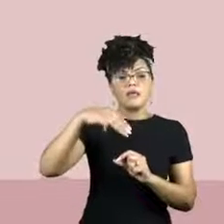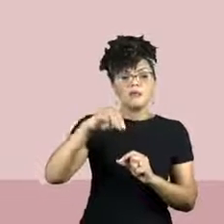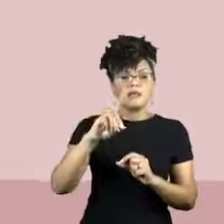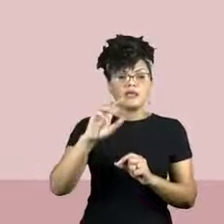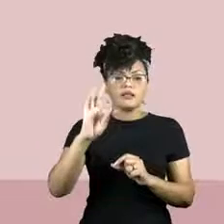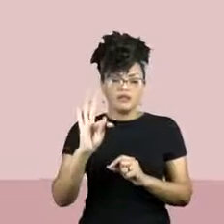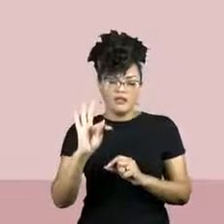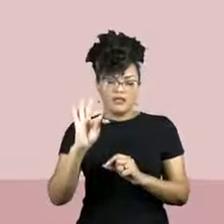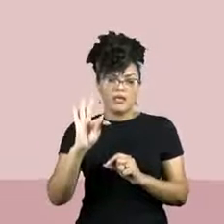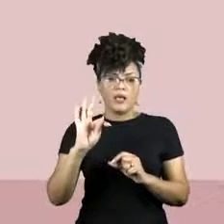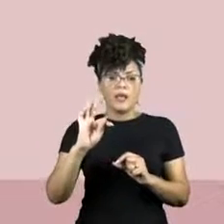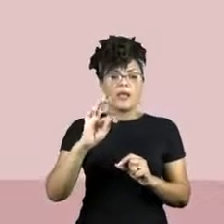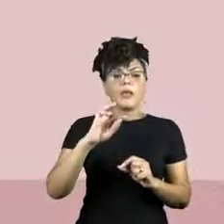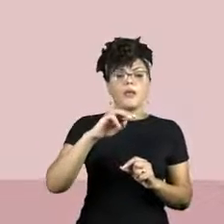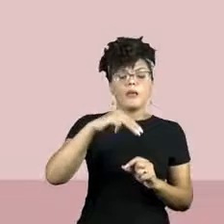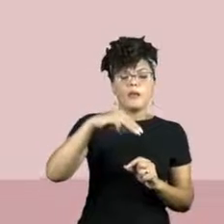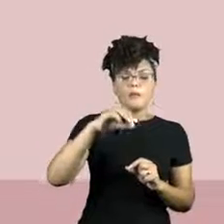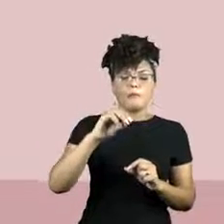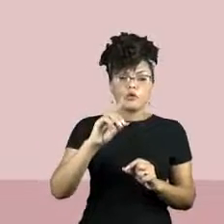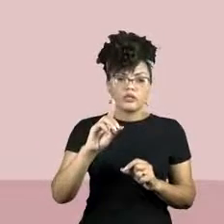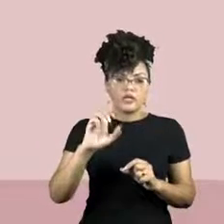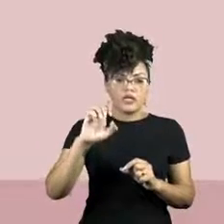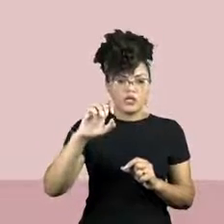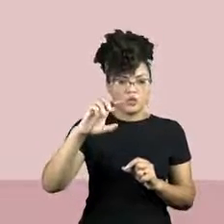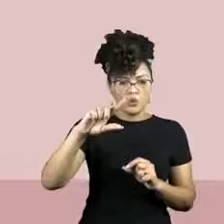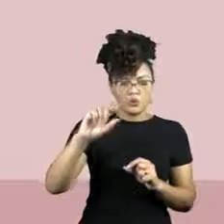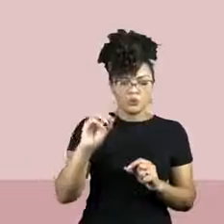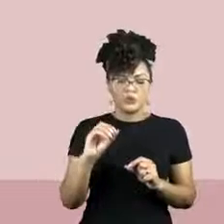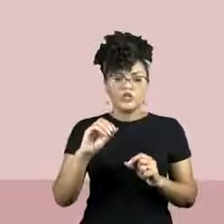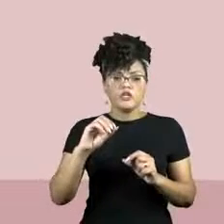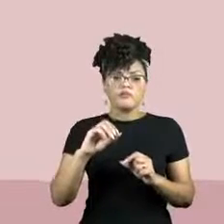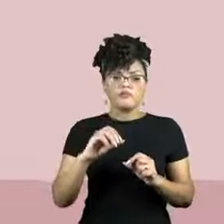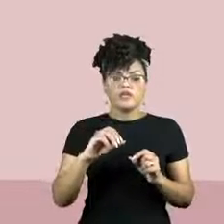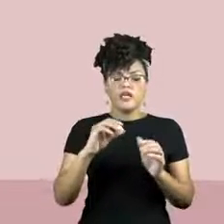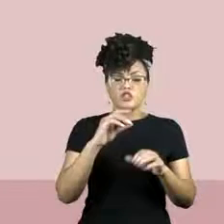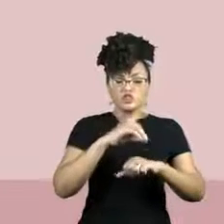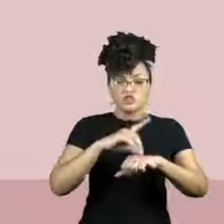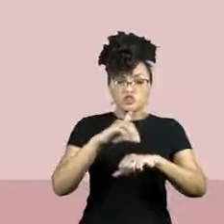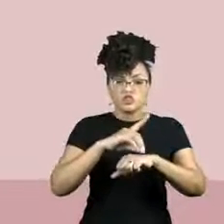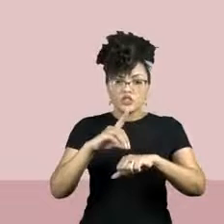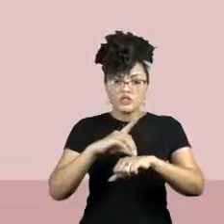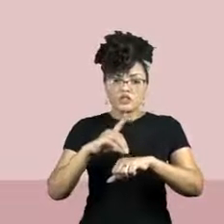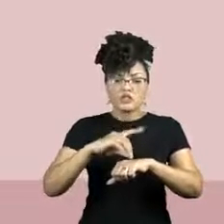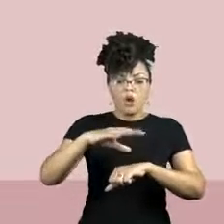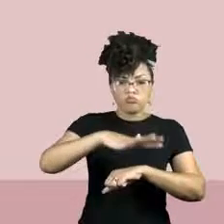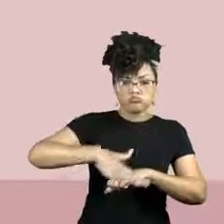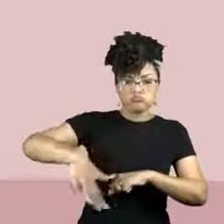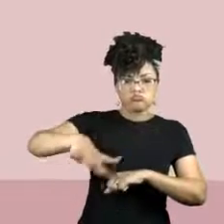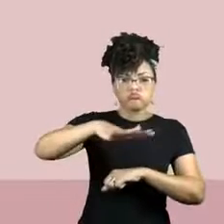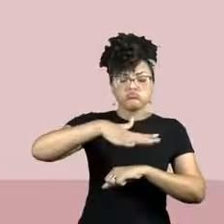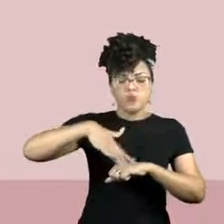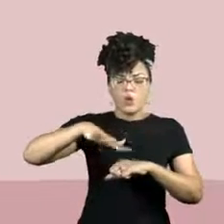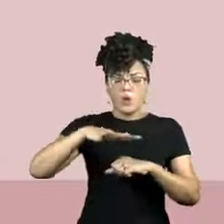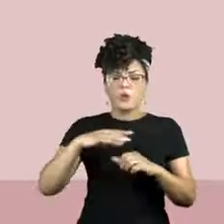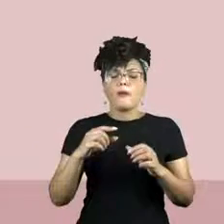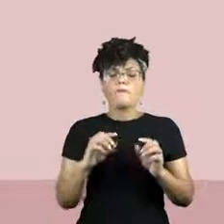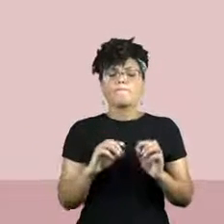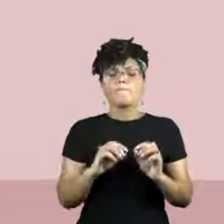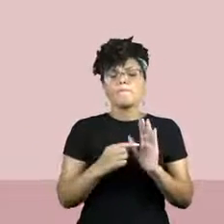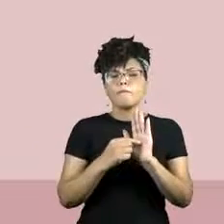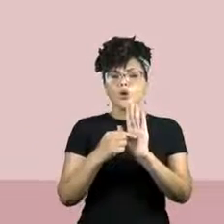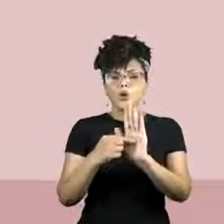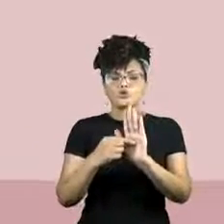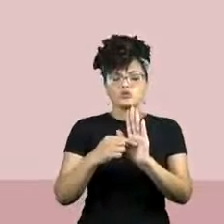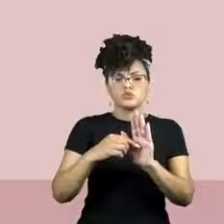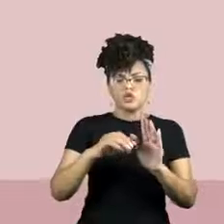tá? Esse modelo digital do terreno. Esse modelo digital do terreno nada mais é do que uma representação tridimensional, tá, de